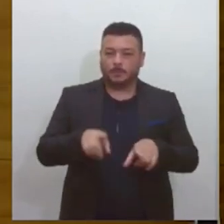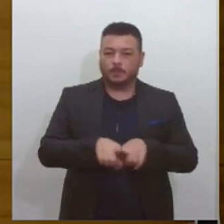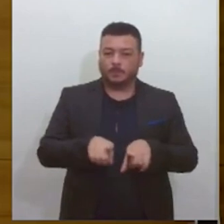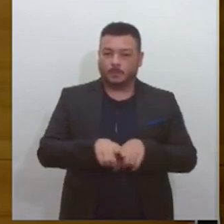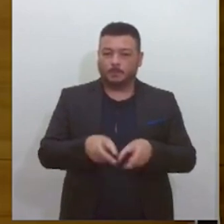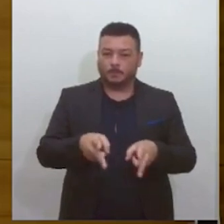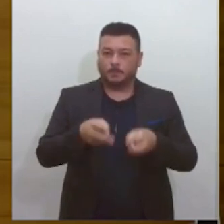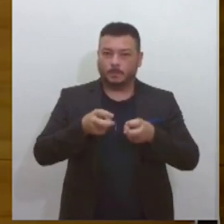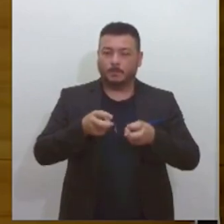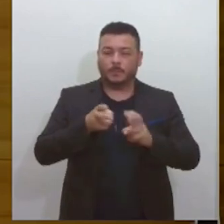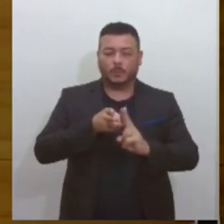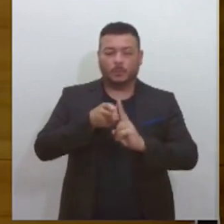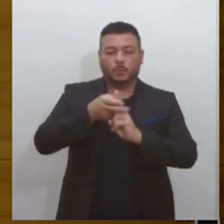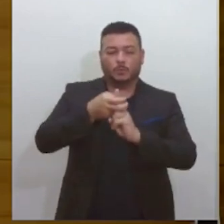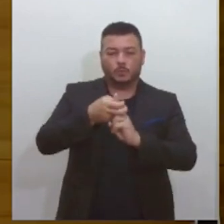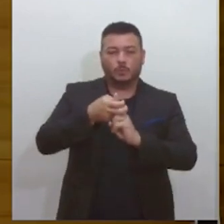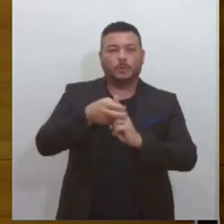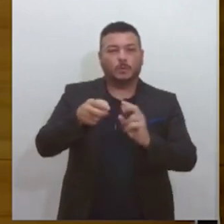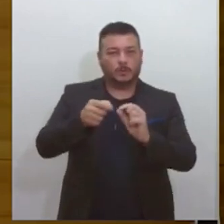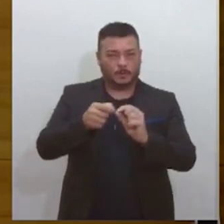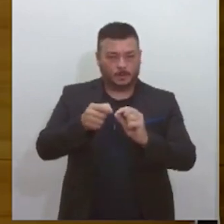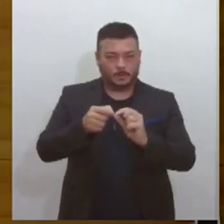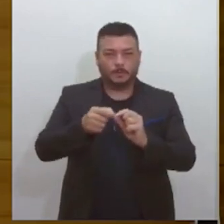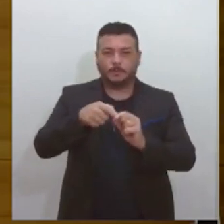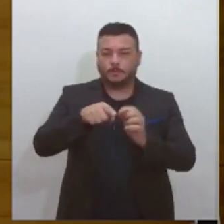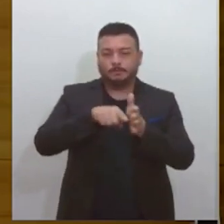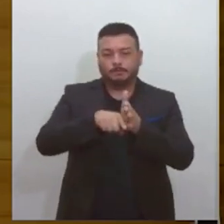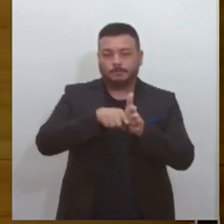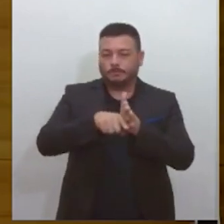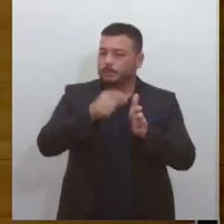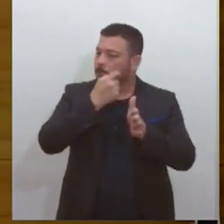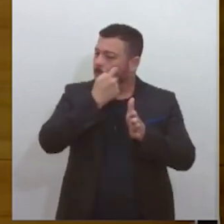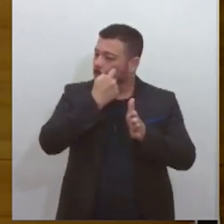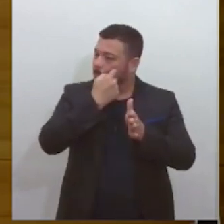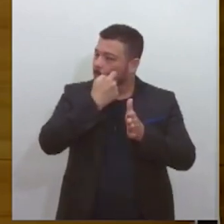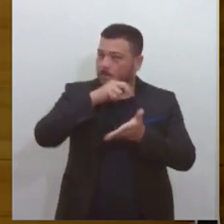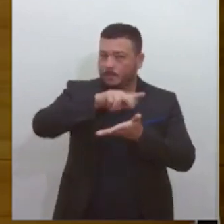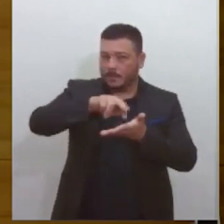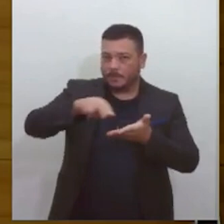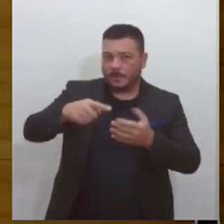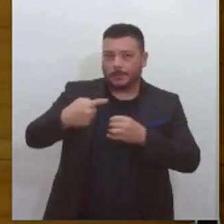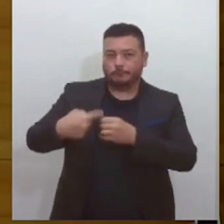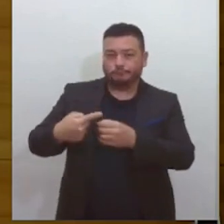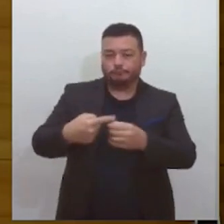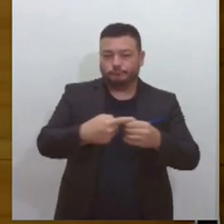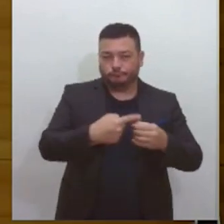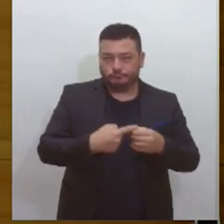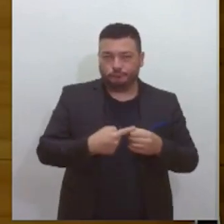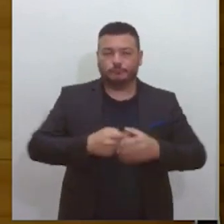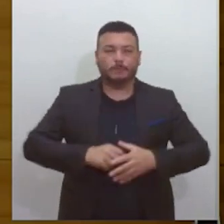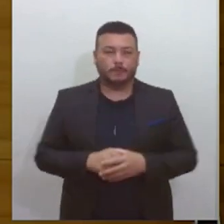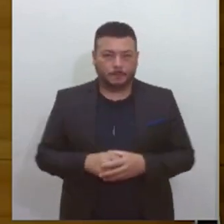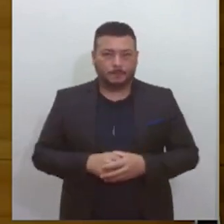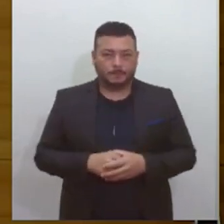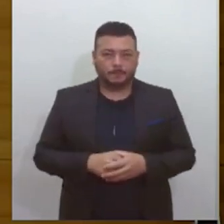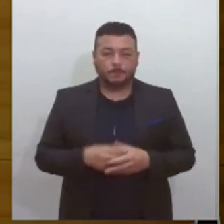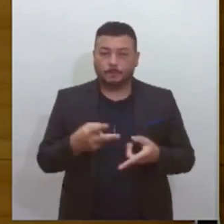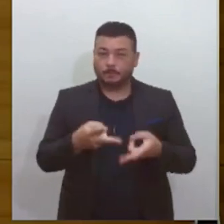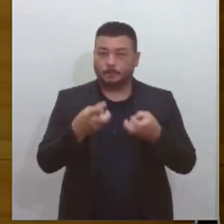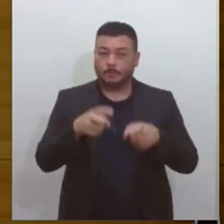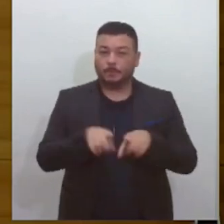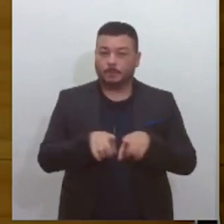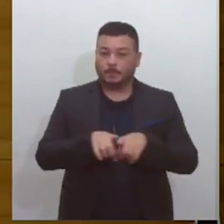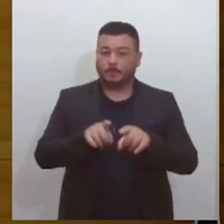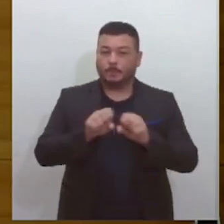que realiza esses exames em vários municípios sergipanos. Nós nos deparamos com uma rede particular